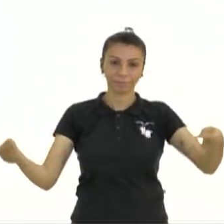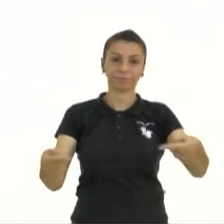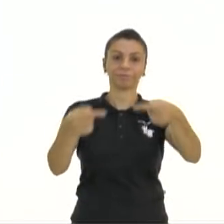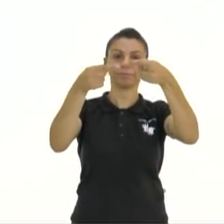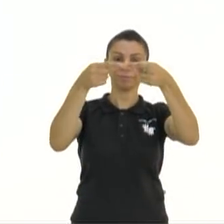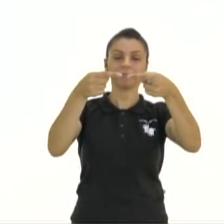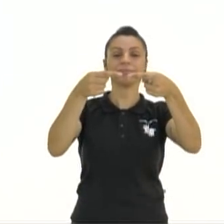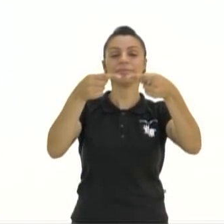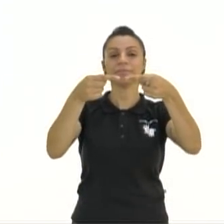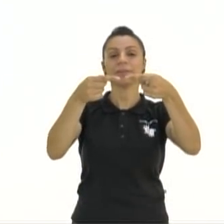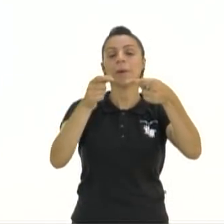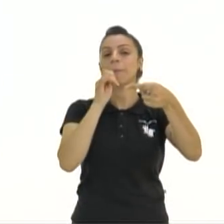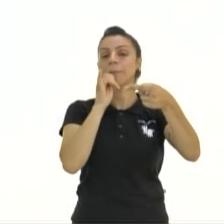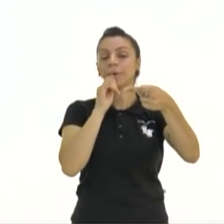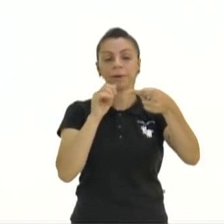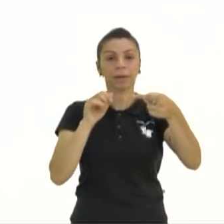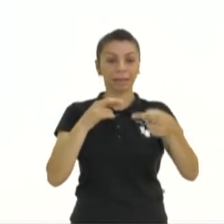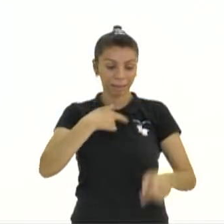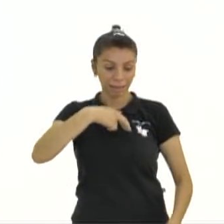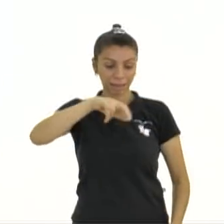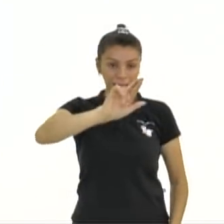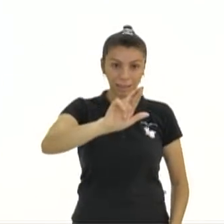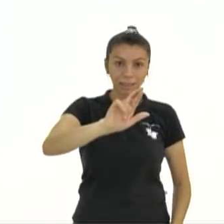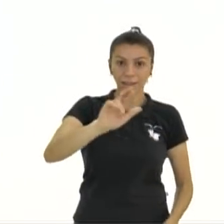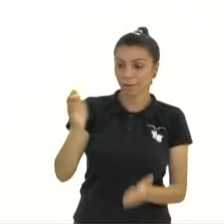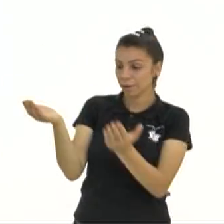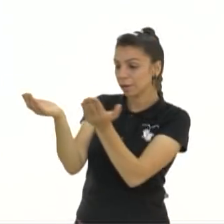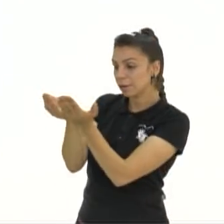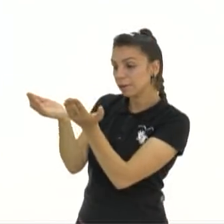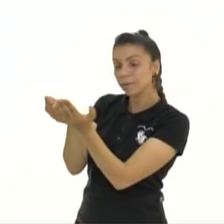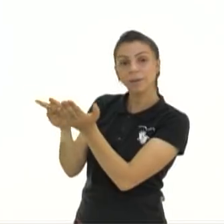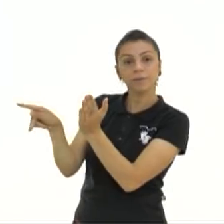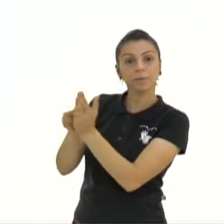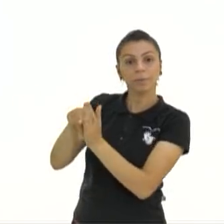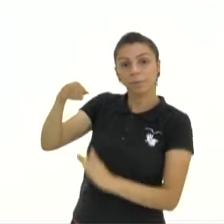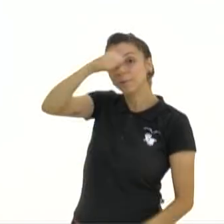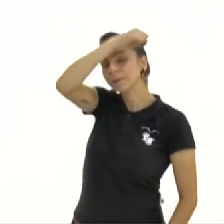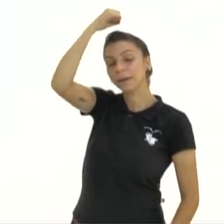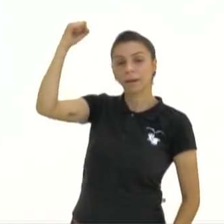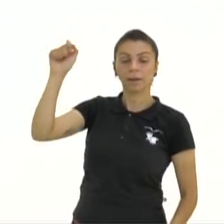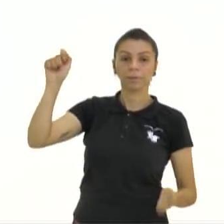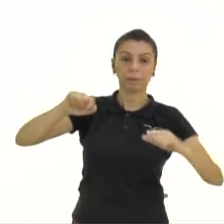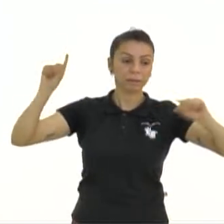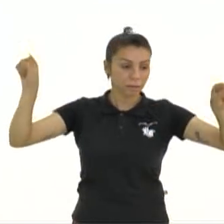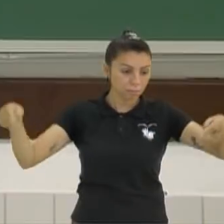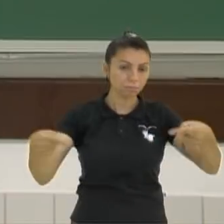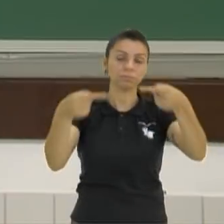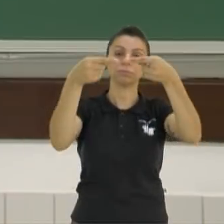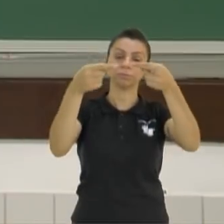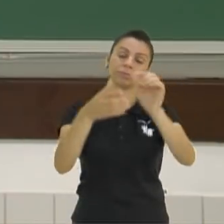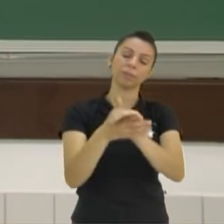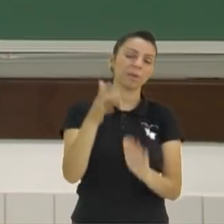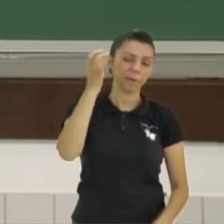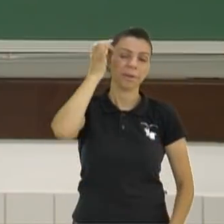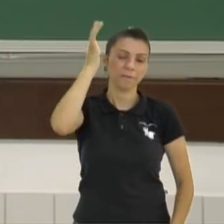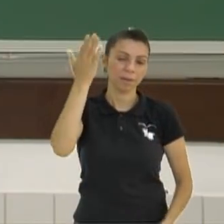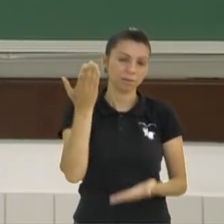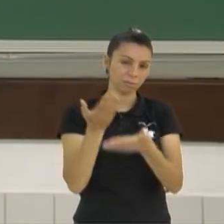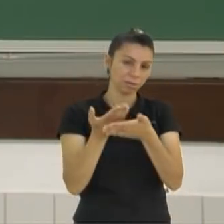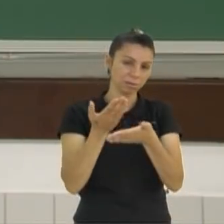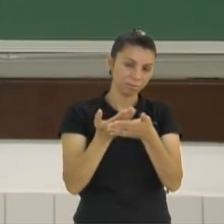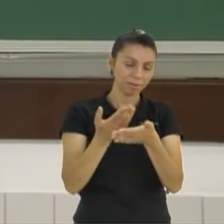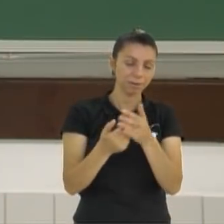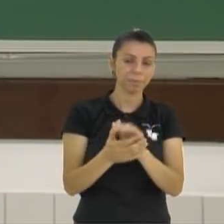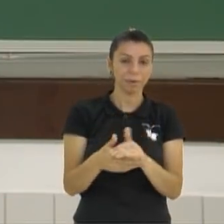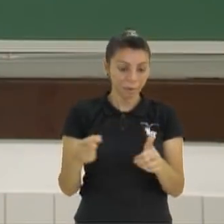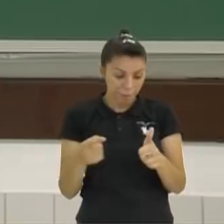correspondente, relacionando a religião com o seu livro sagrado. Agora vai ficar fácil, porque nós já estudamos um pouquinho esses livros. Na primeira atividade que